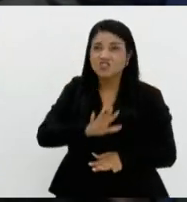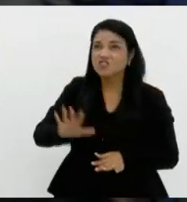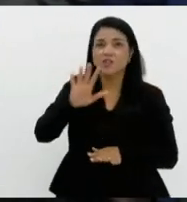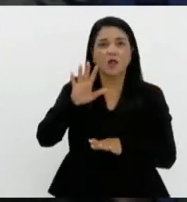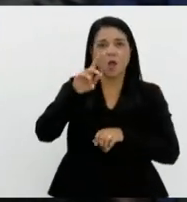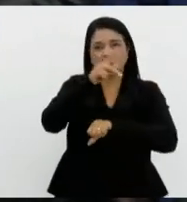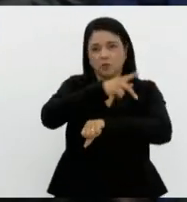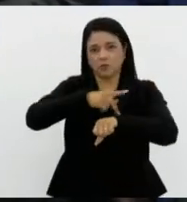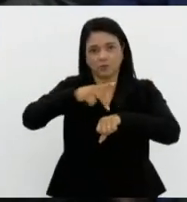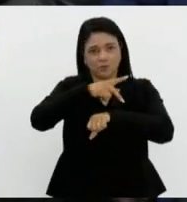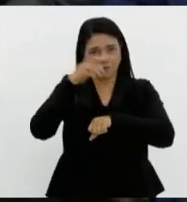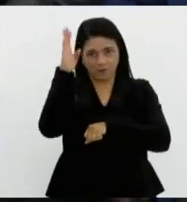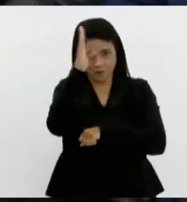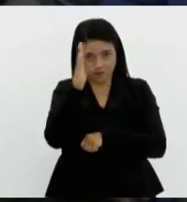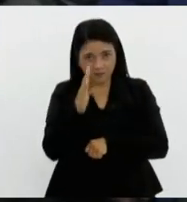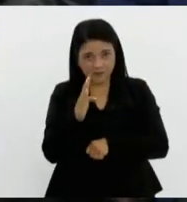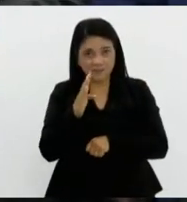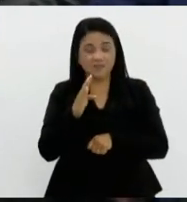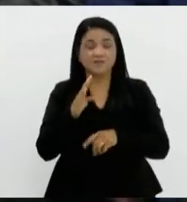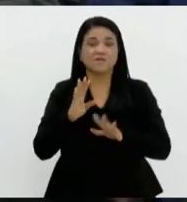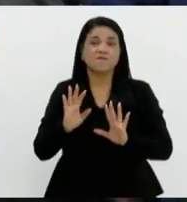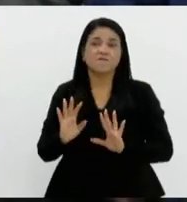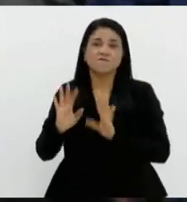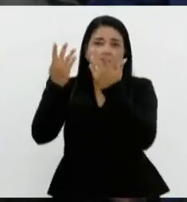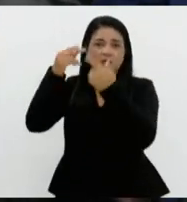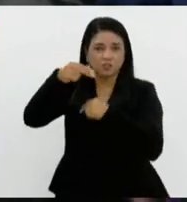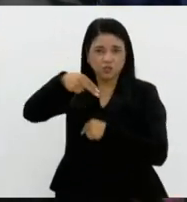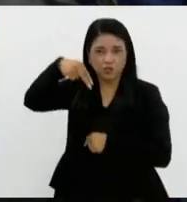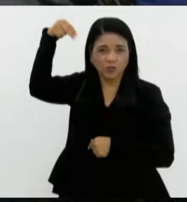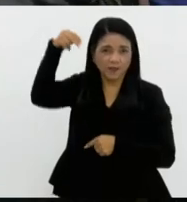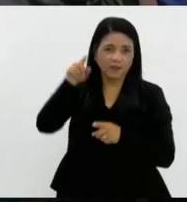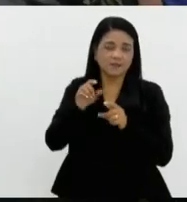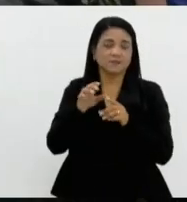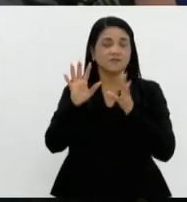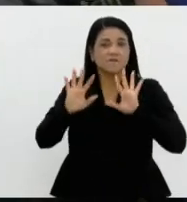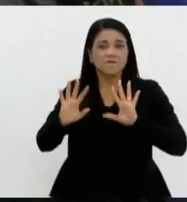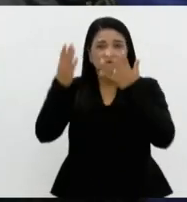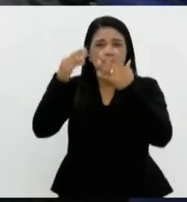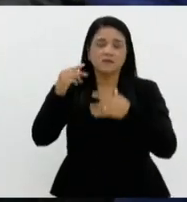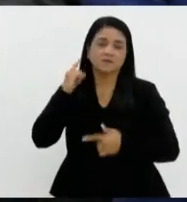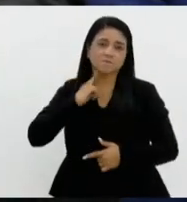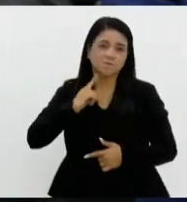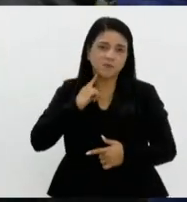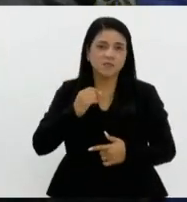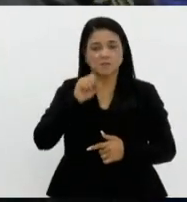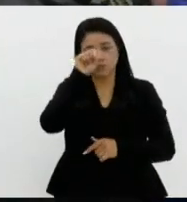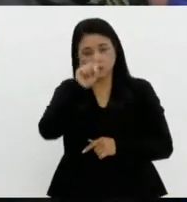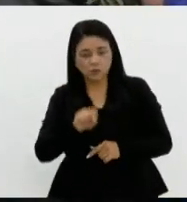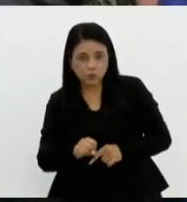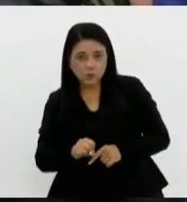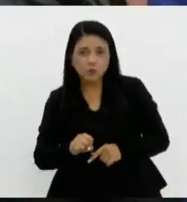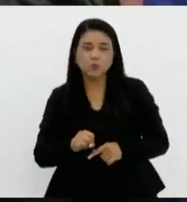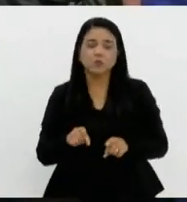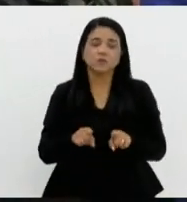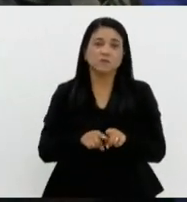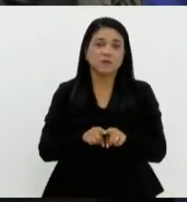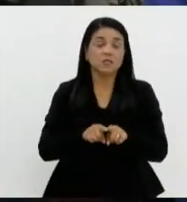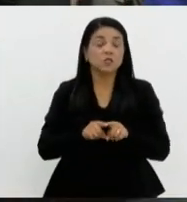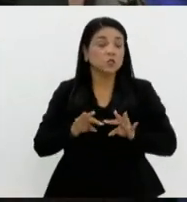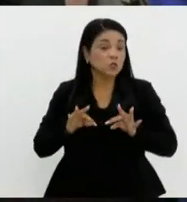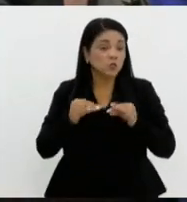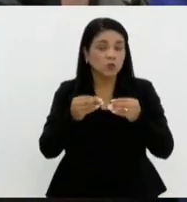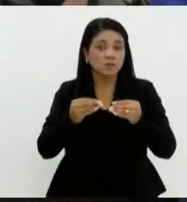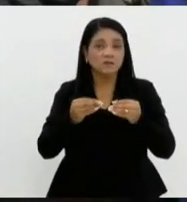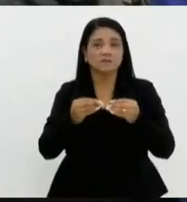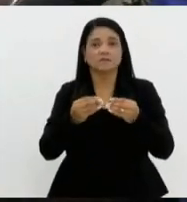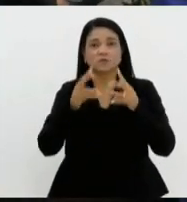mais que você tenha festas no Nordeste, em Minas, no Sul, todos falam de questões locais.